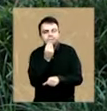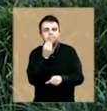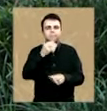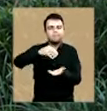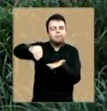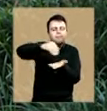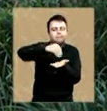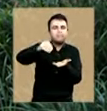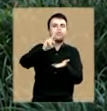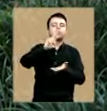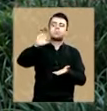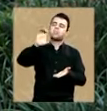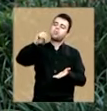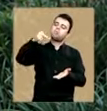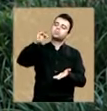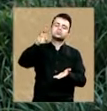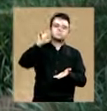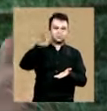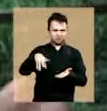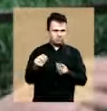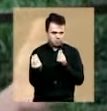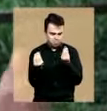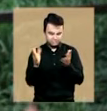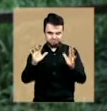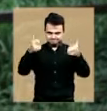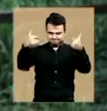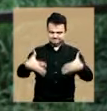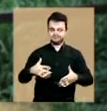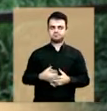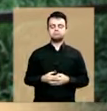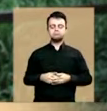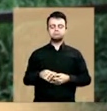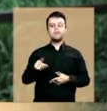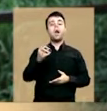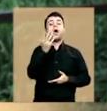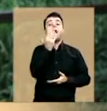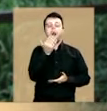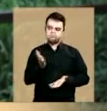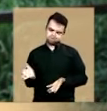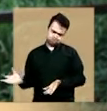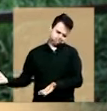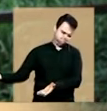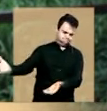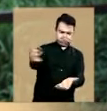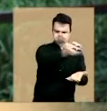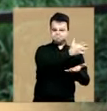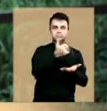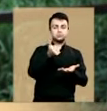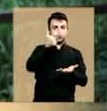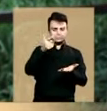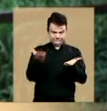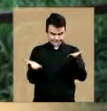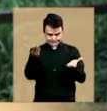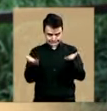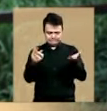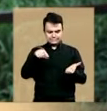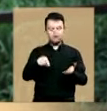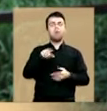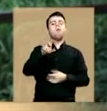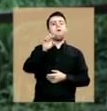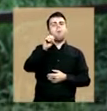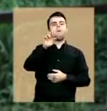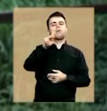de um processo conhecido como compostagem. Essas 12 toneladas mês viram em torno de 6 toneladas de